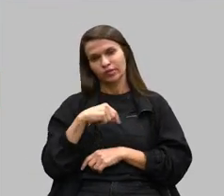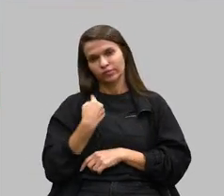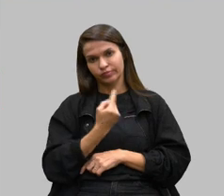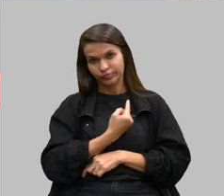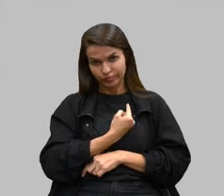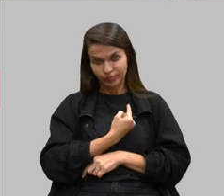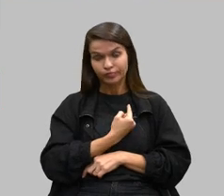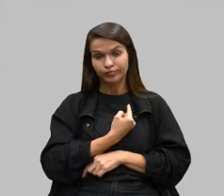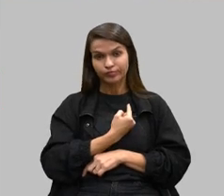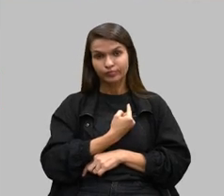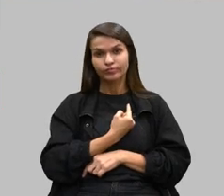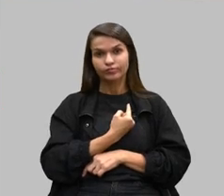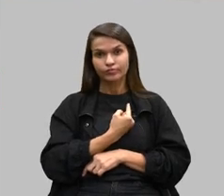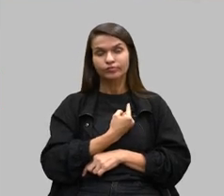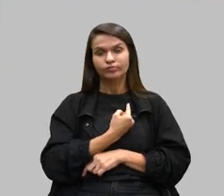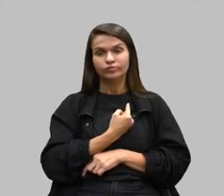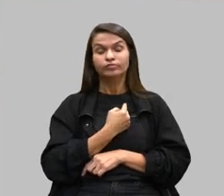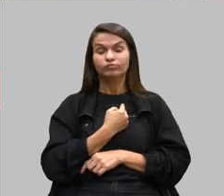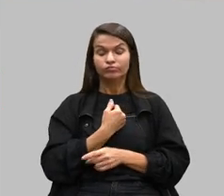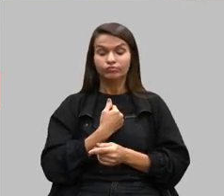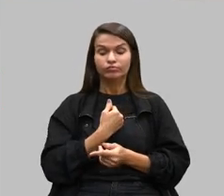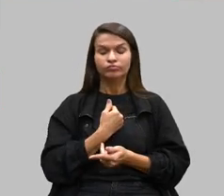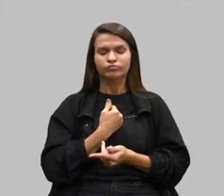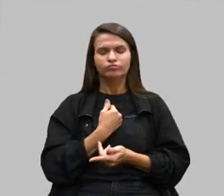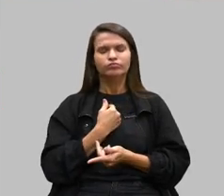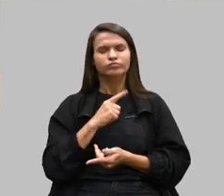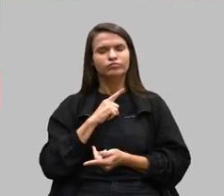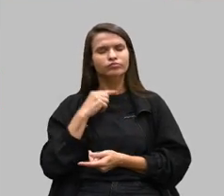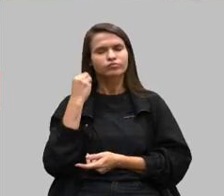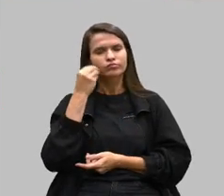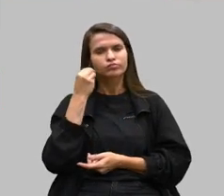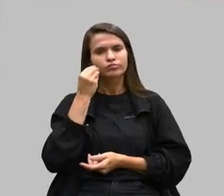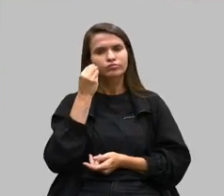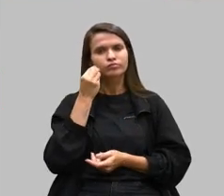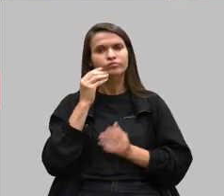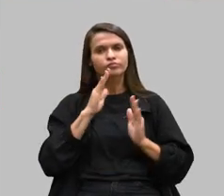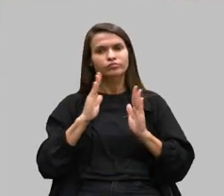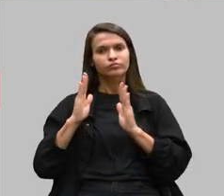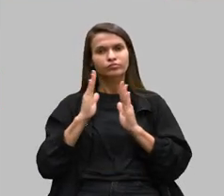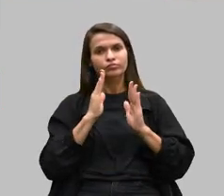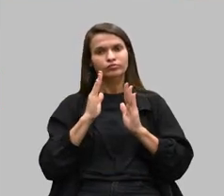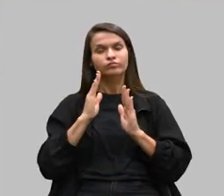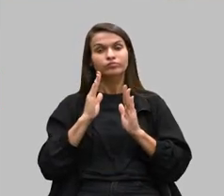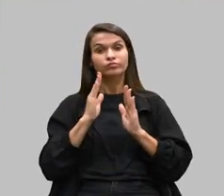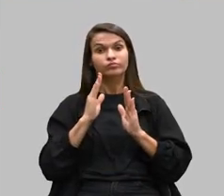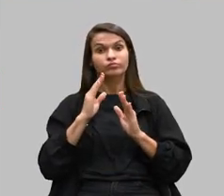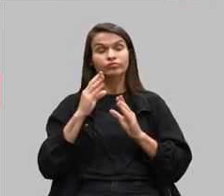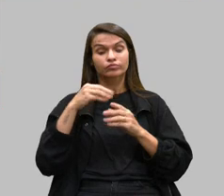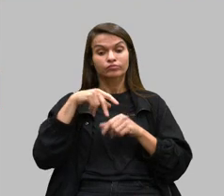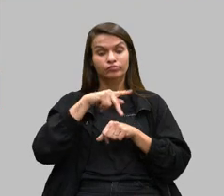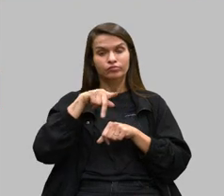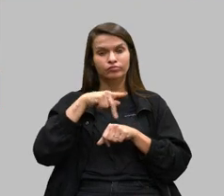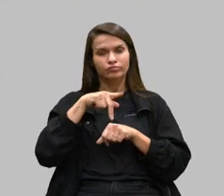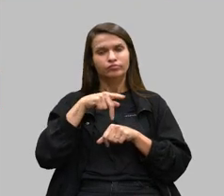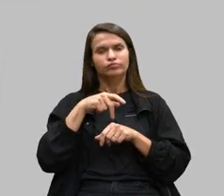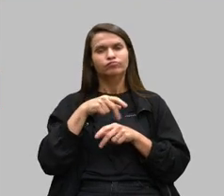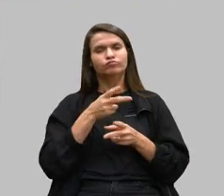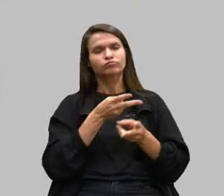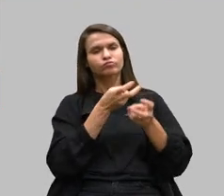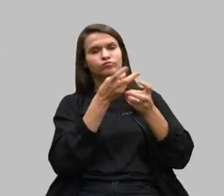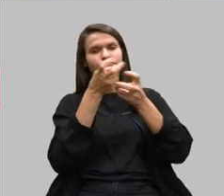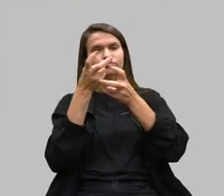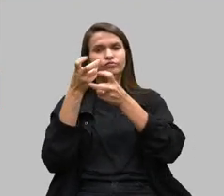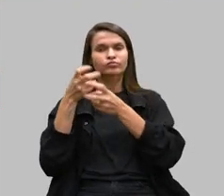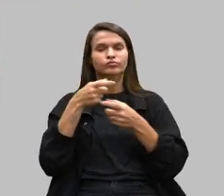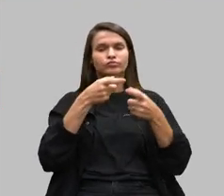nós estamos vivendo um tempo no nosso país tenho andado pelo país e